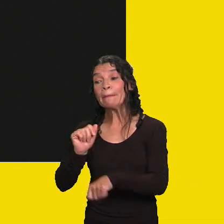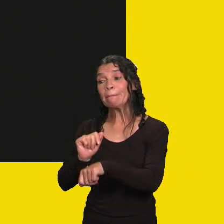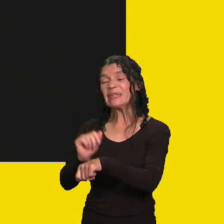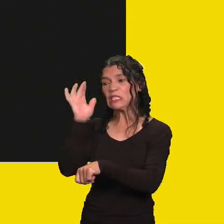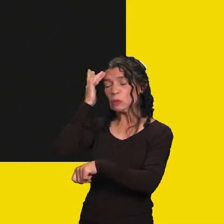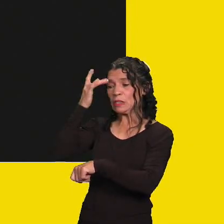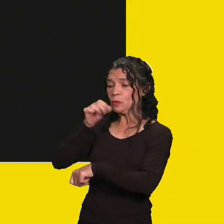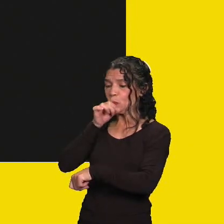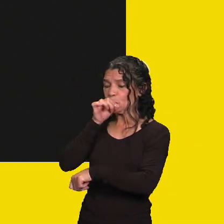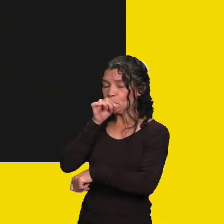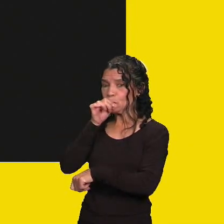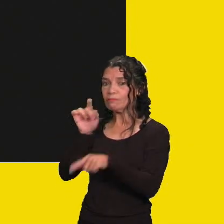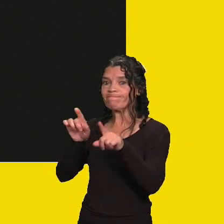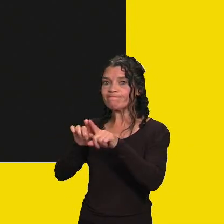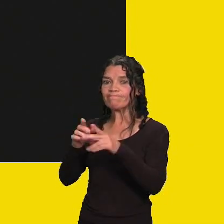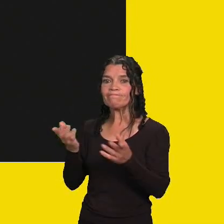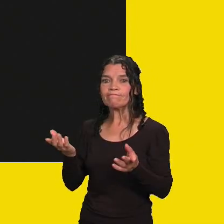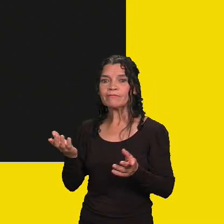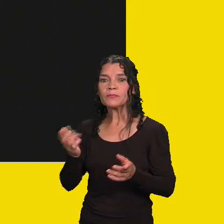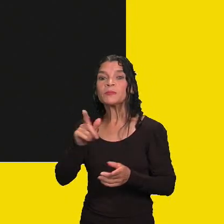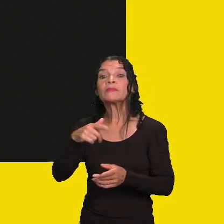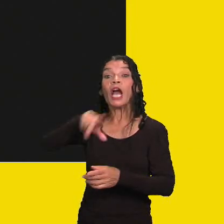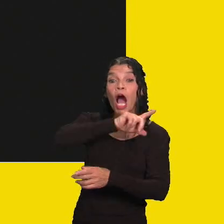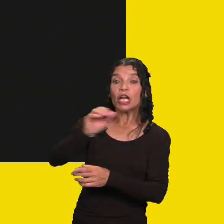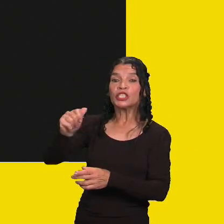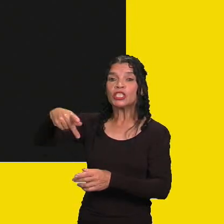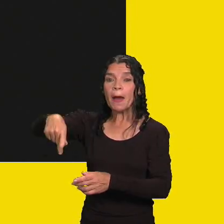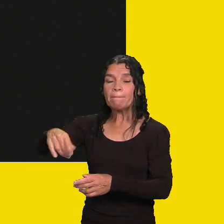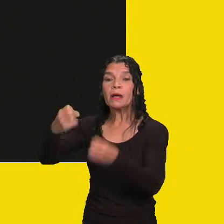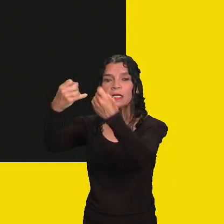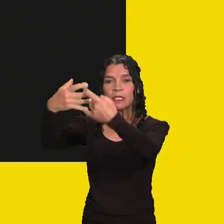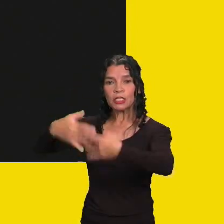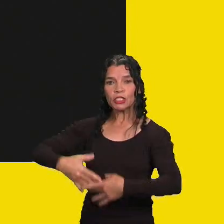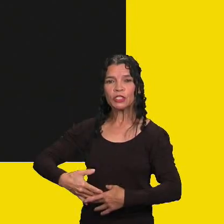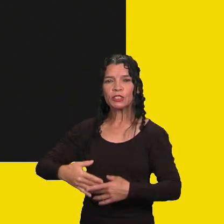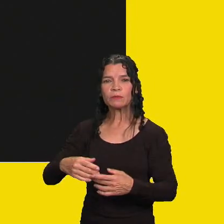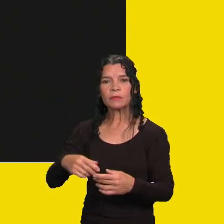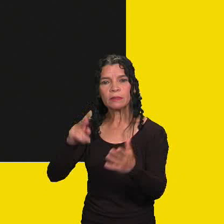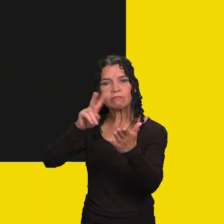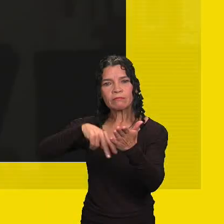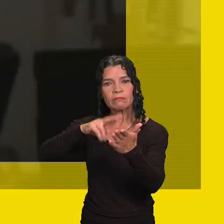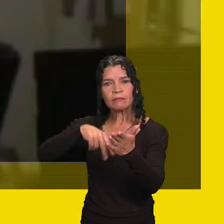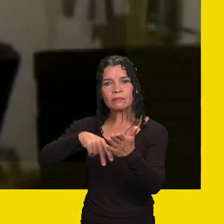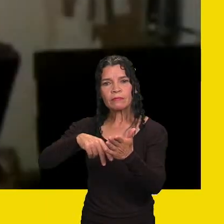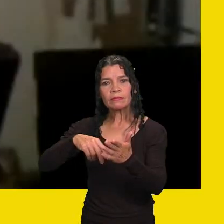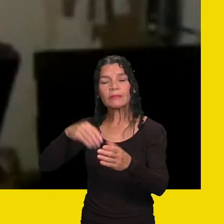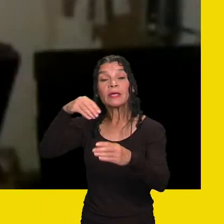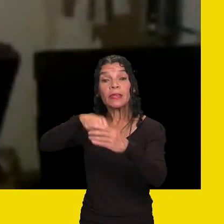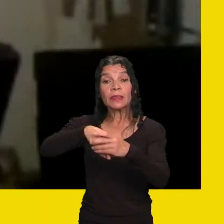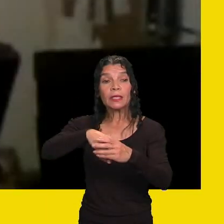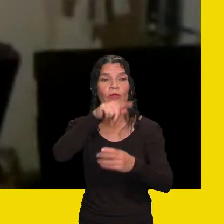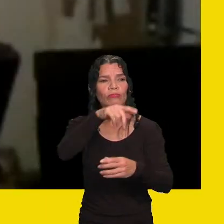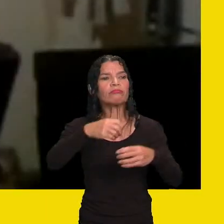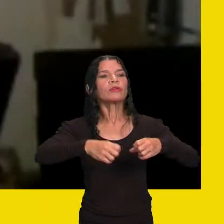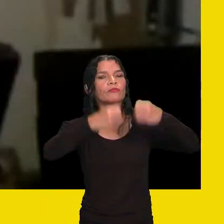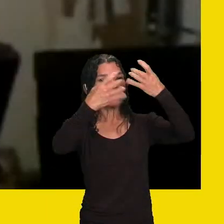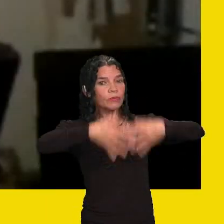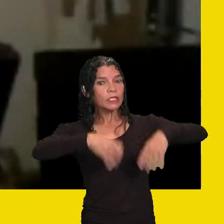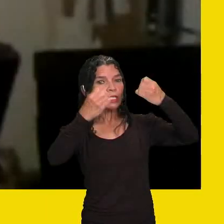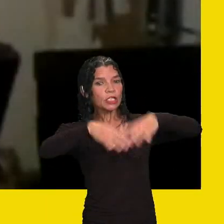está fechado. Antes de passar para a Amanda, finalizar, dentro da sua fala, Diego, só fazer